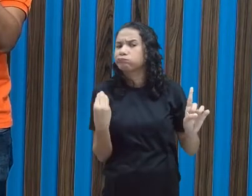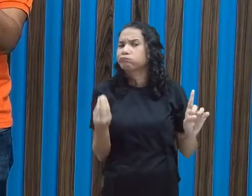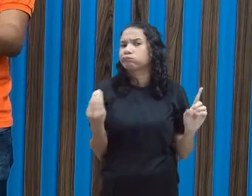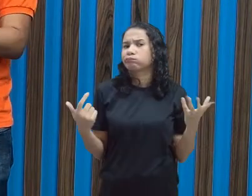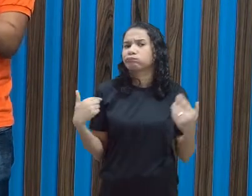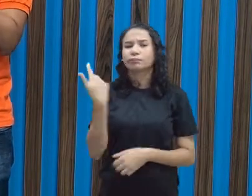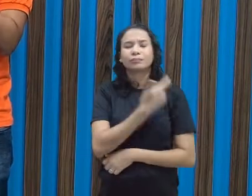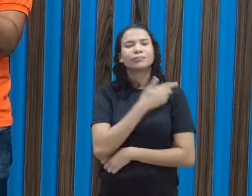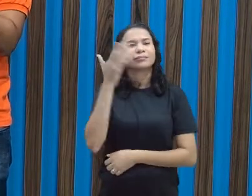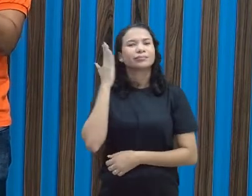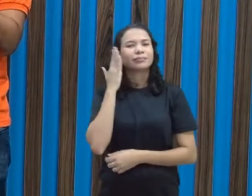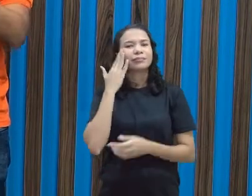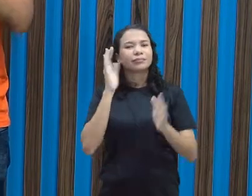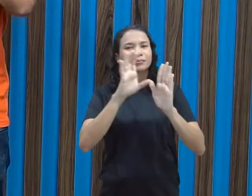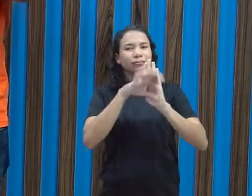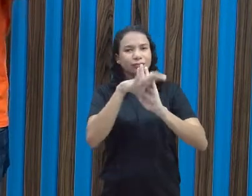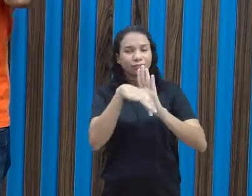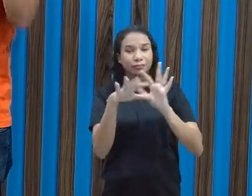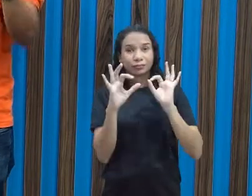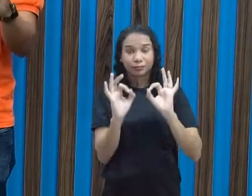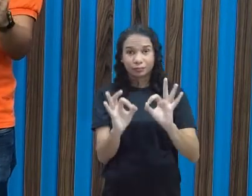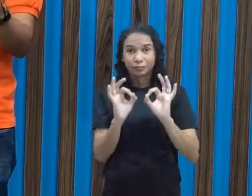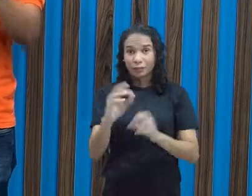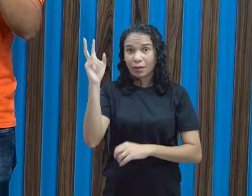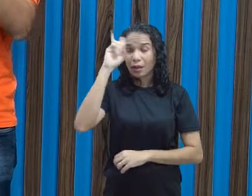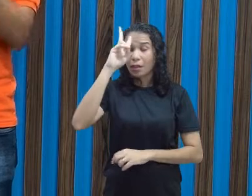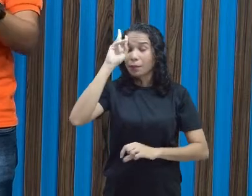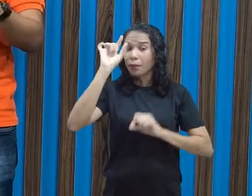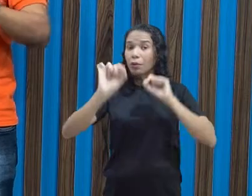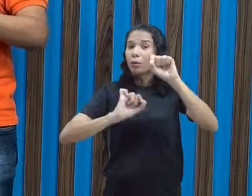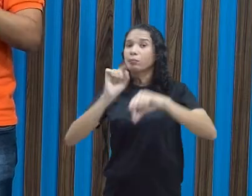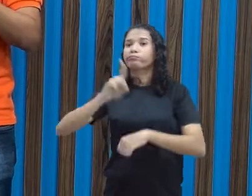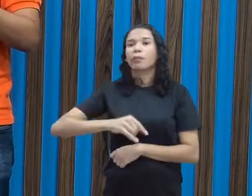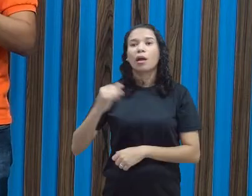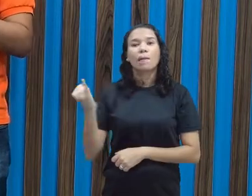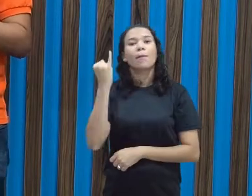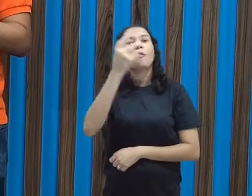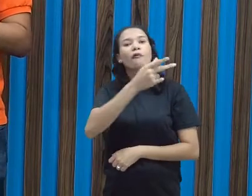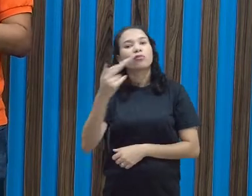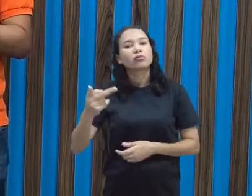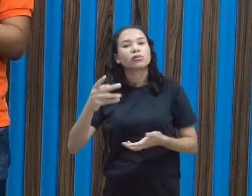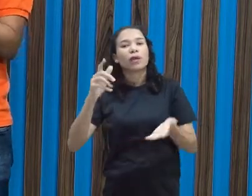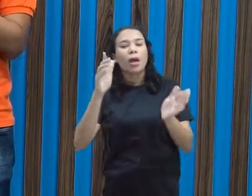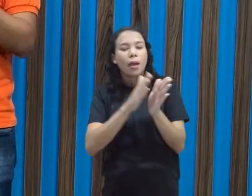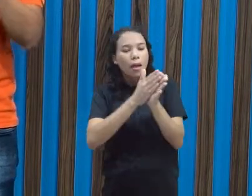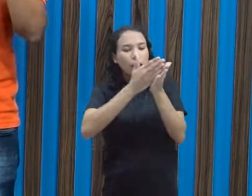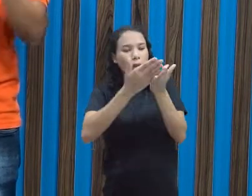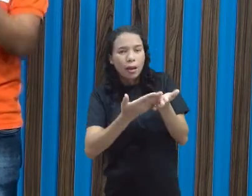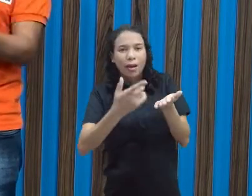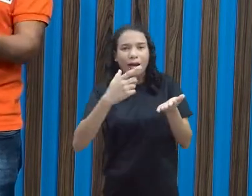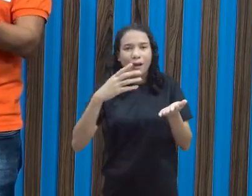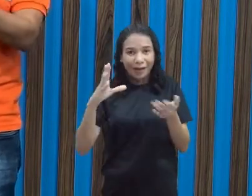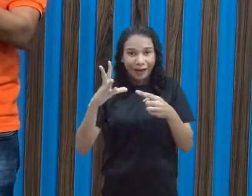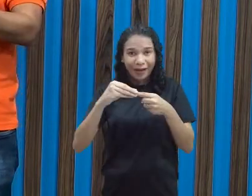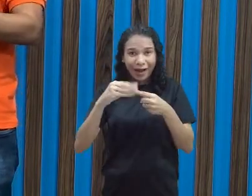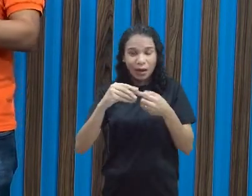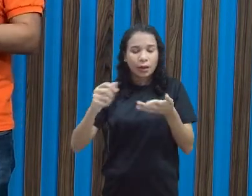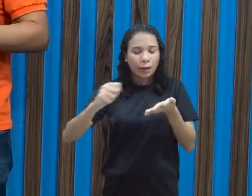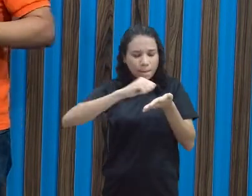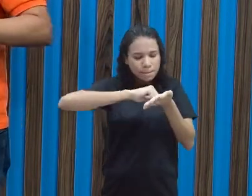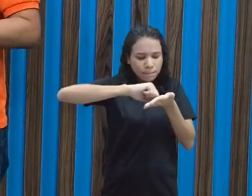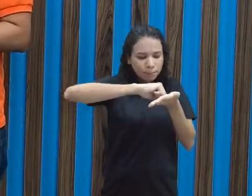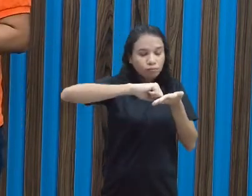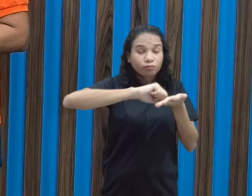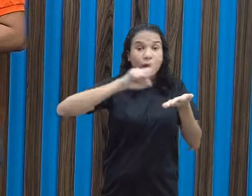Vamos entender agora aqui nos conceitos, ó. Lembrando que é importante vocês estarem com um caderninho, né? Que vai assistir depois, ó,